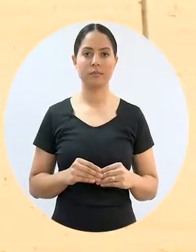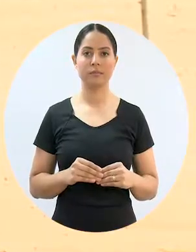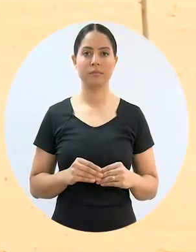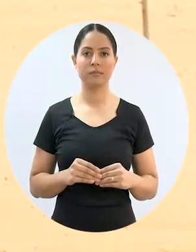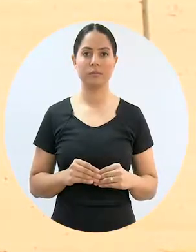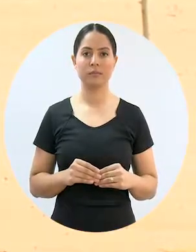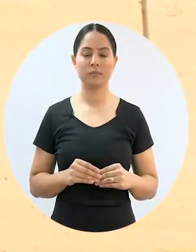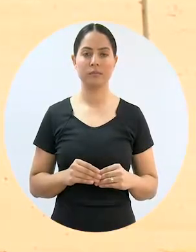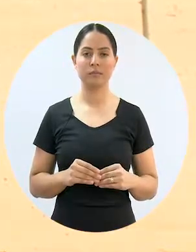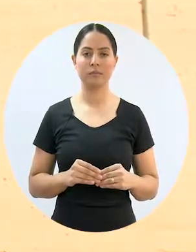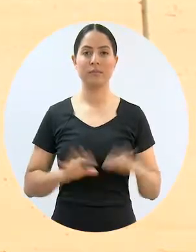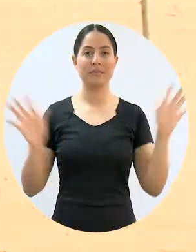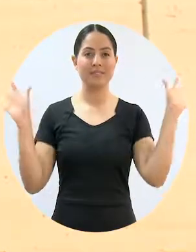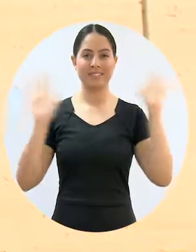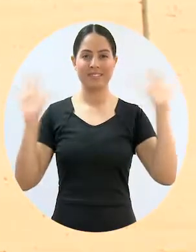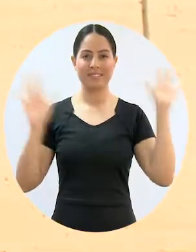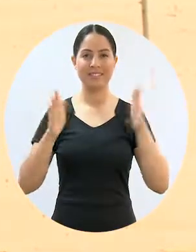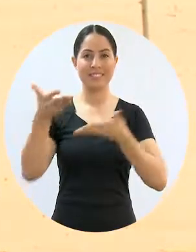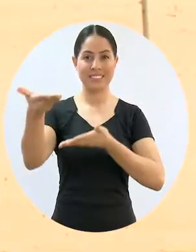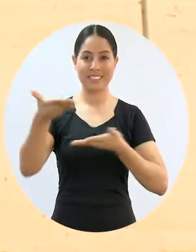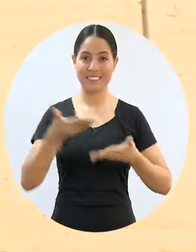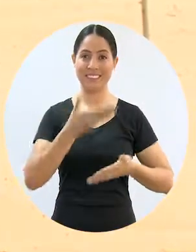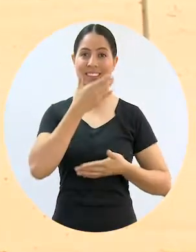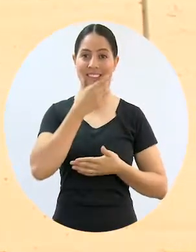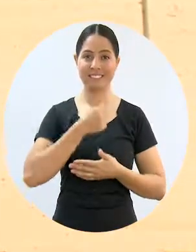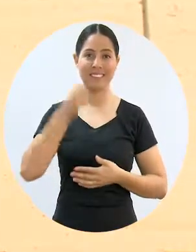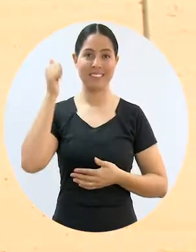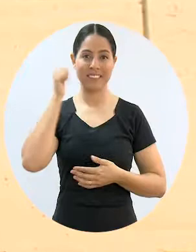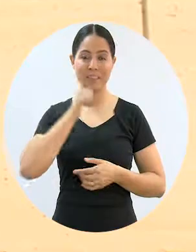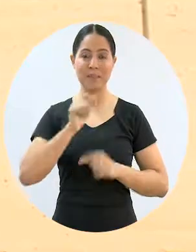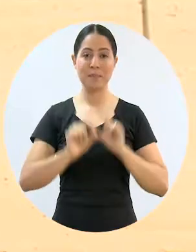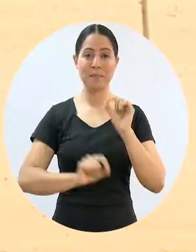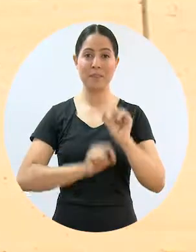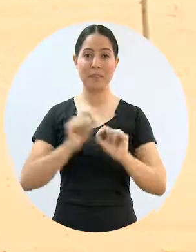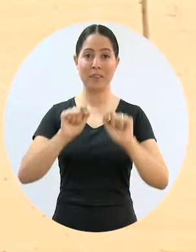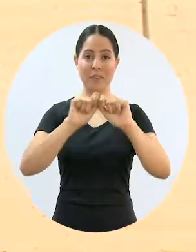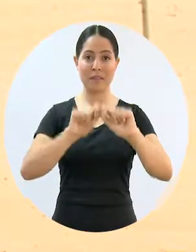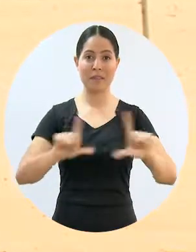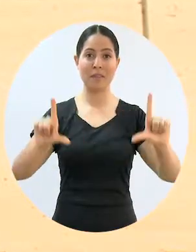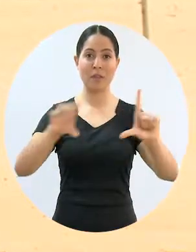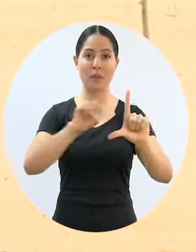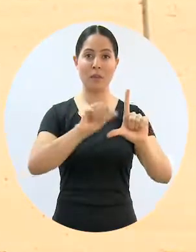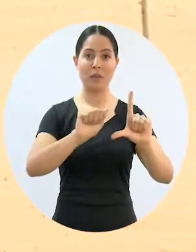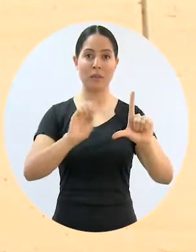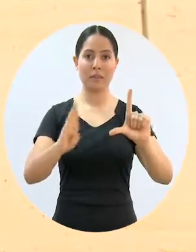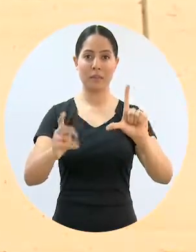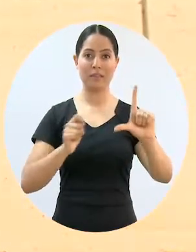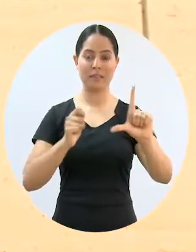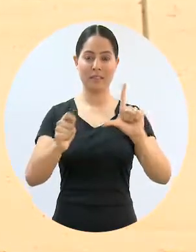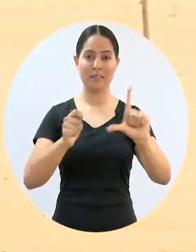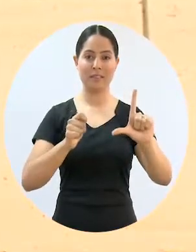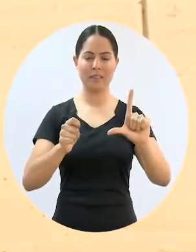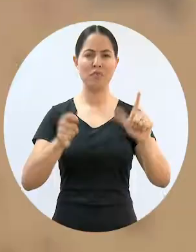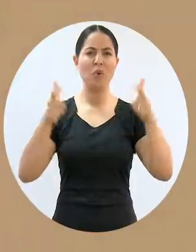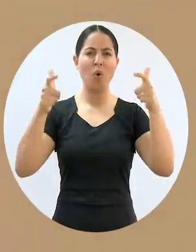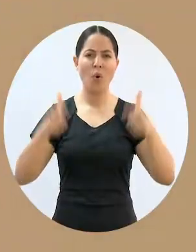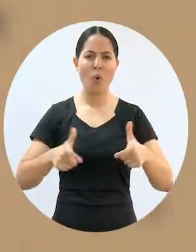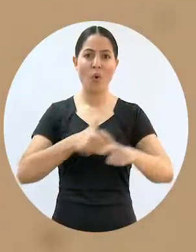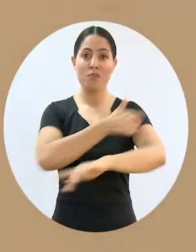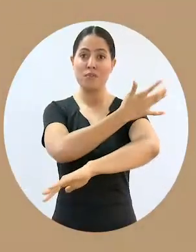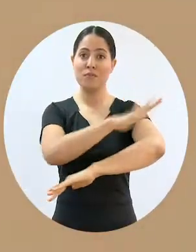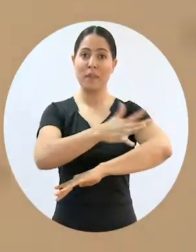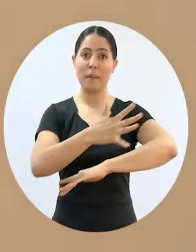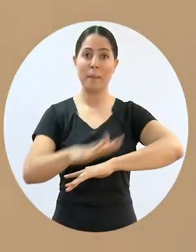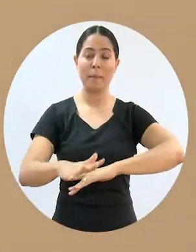Olá, seja bem-vinda, seja bem-vindo ao programa OAB Entrevista. Estamos na praia de Búzios, no Rio Grande do Norte. Tá